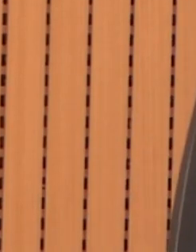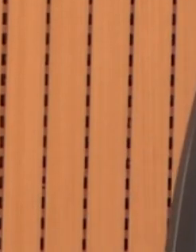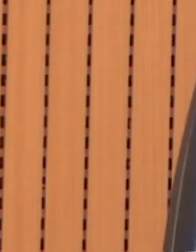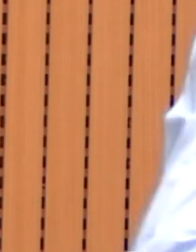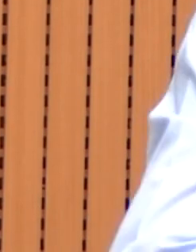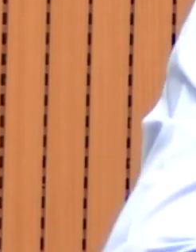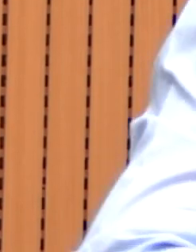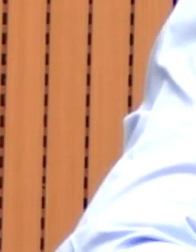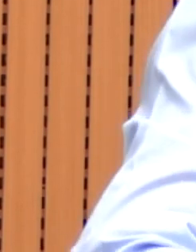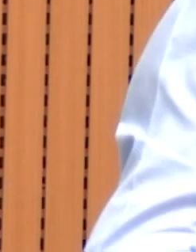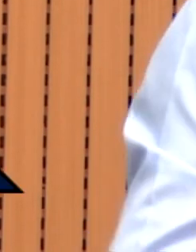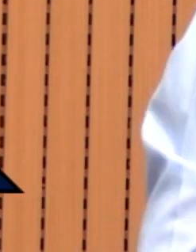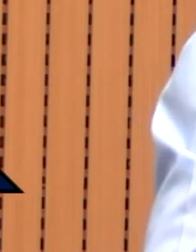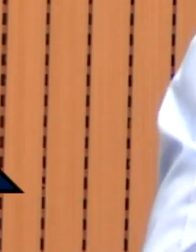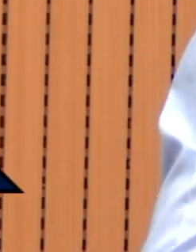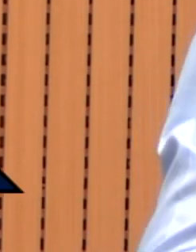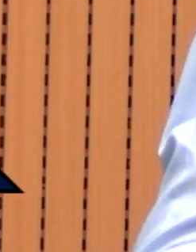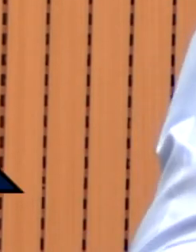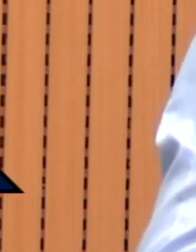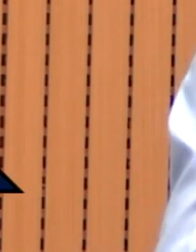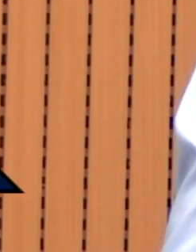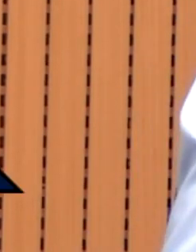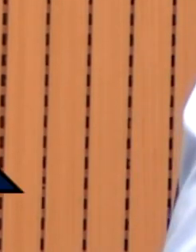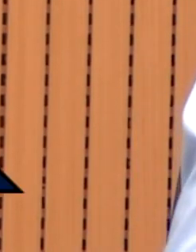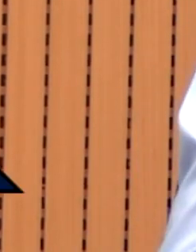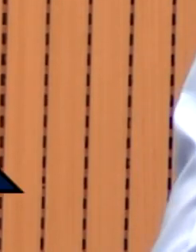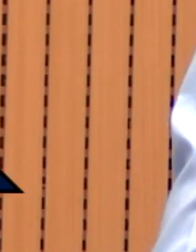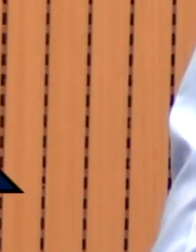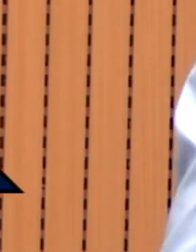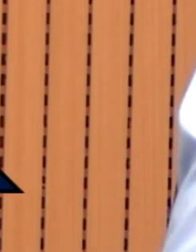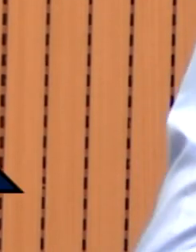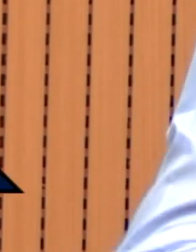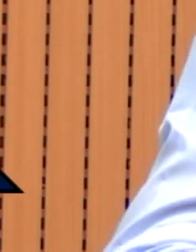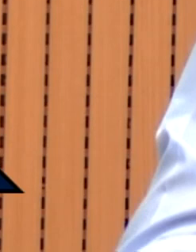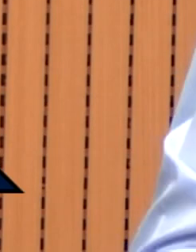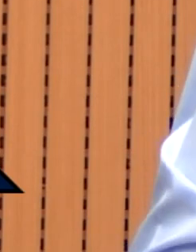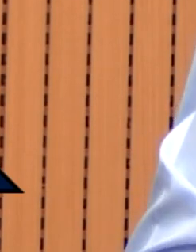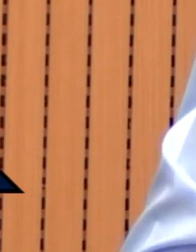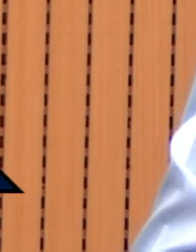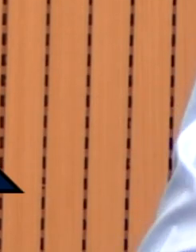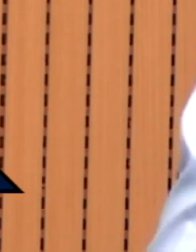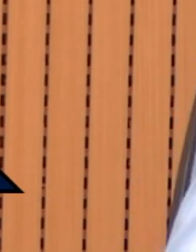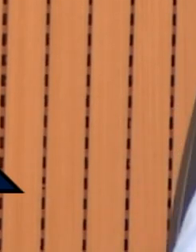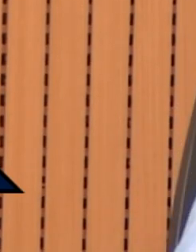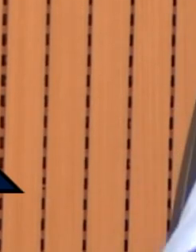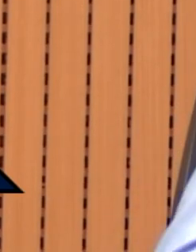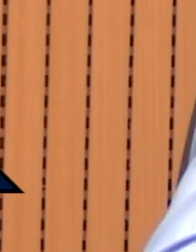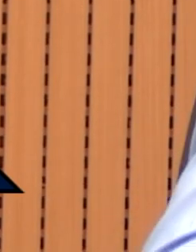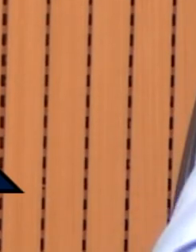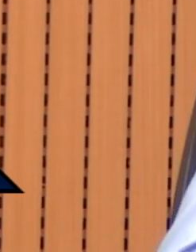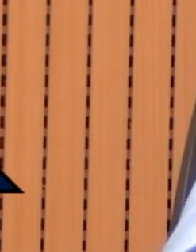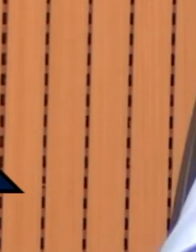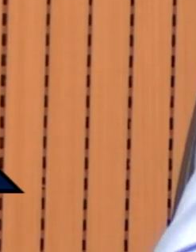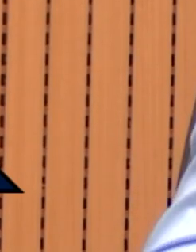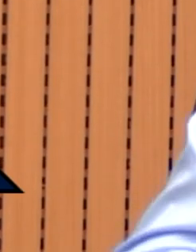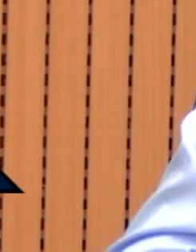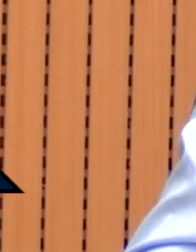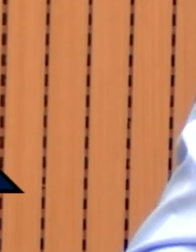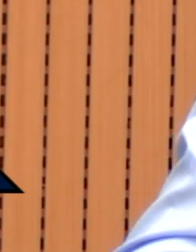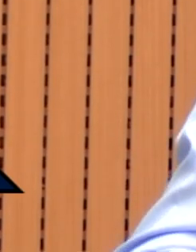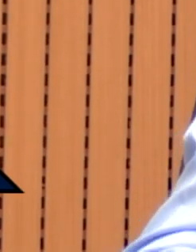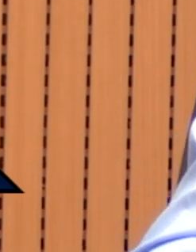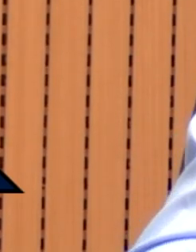Serviço de Atendimento Domiciliar, é um serviço do Sistema Único de Saúde que cuida de usuários que se encontram em